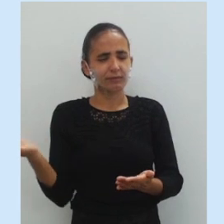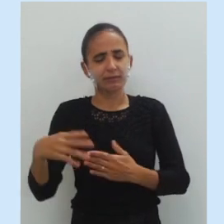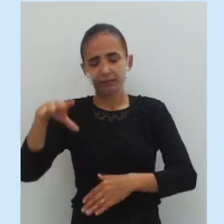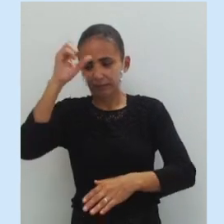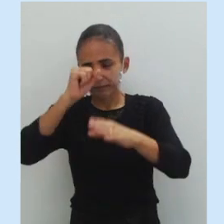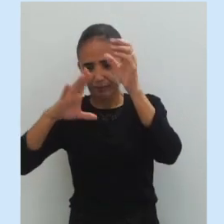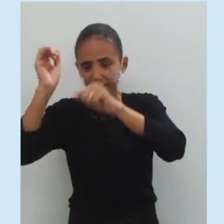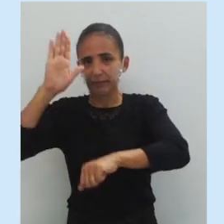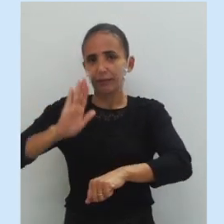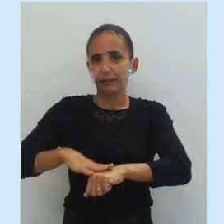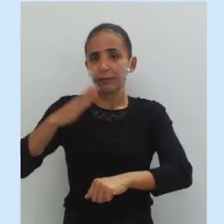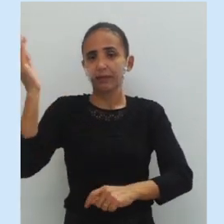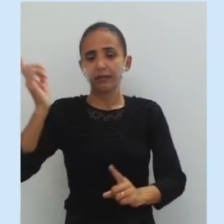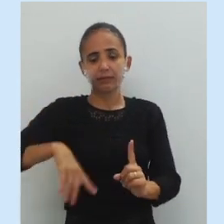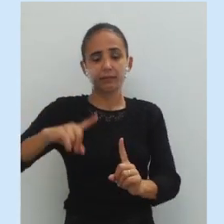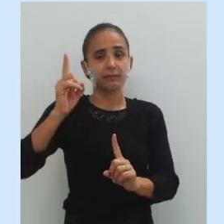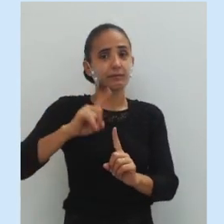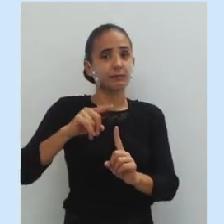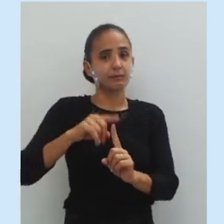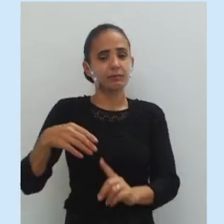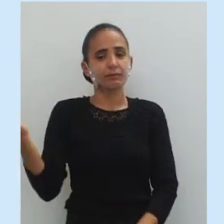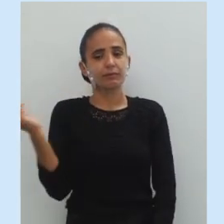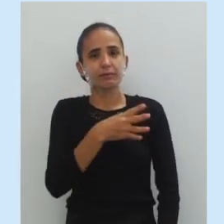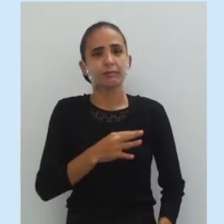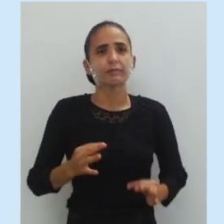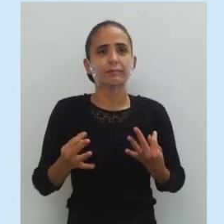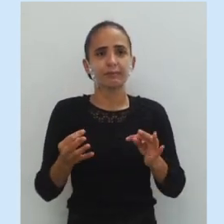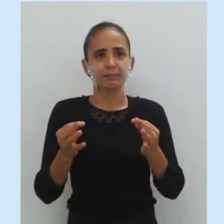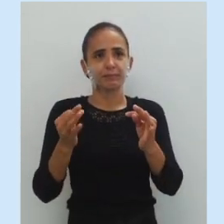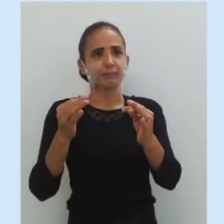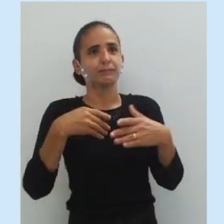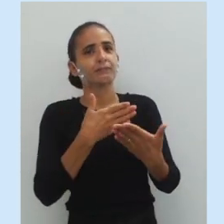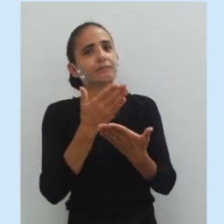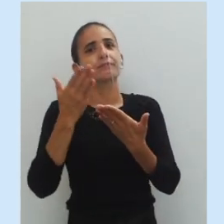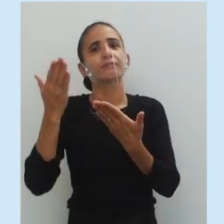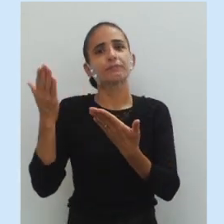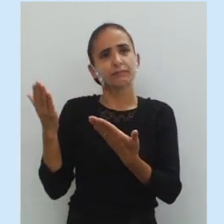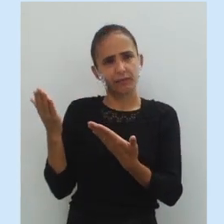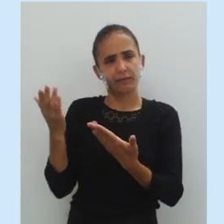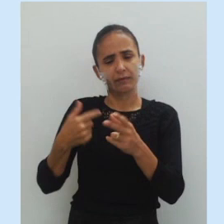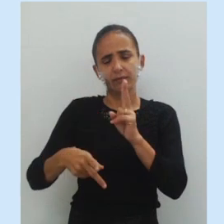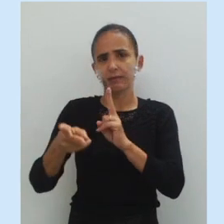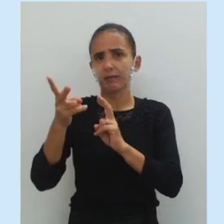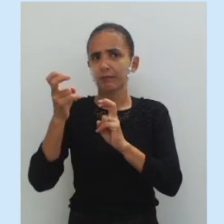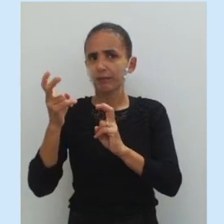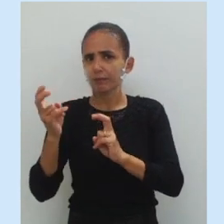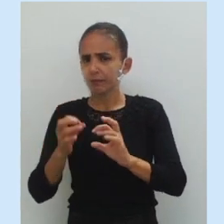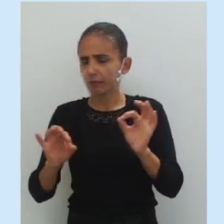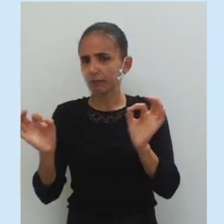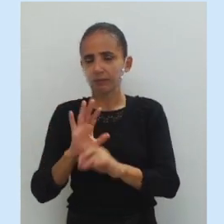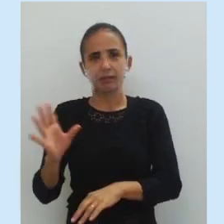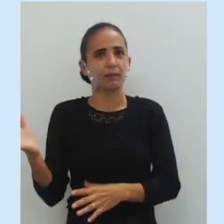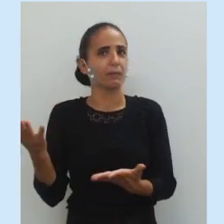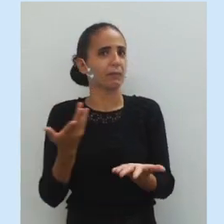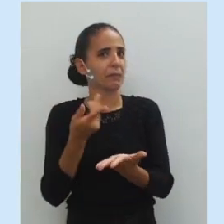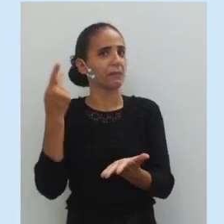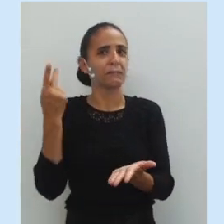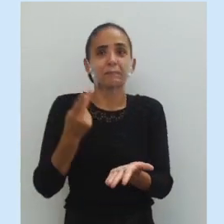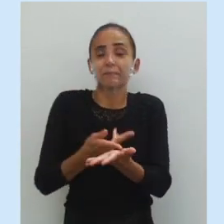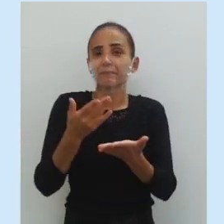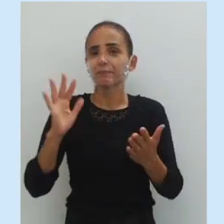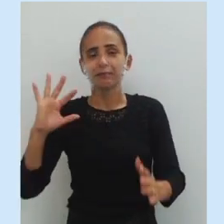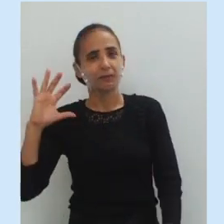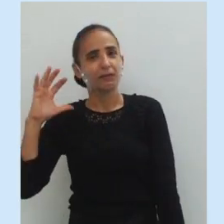gente ver aí outro tipo de inovação. Existe a inovação que são radicais,